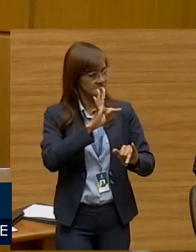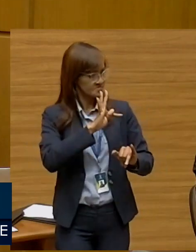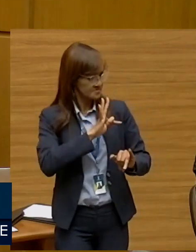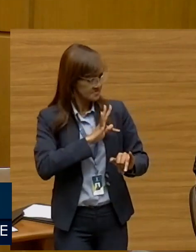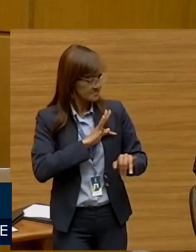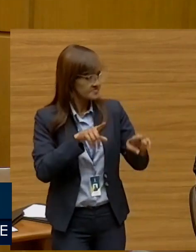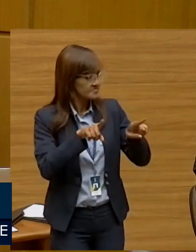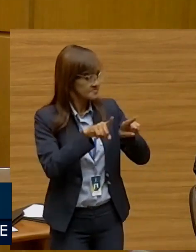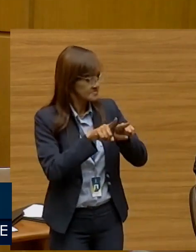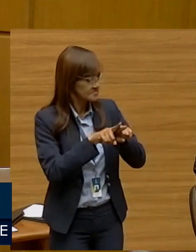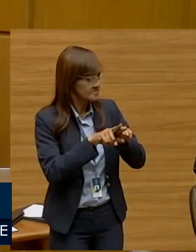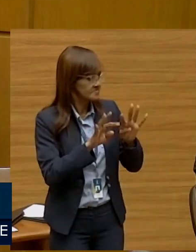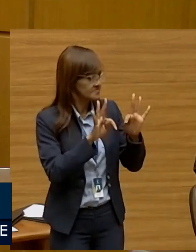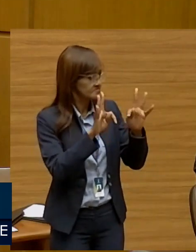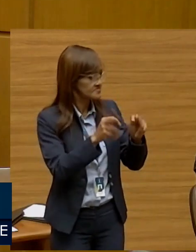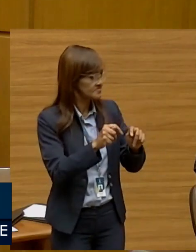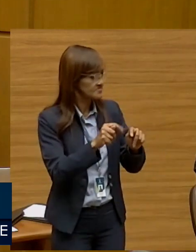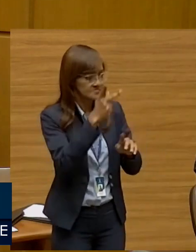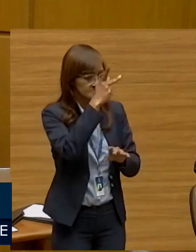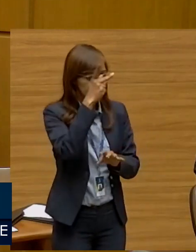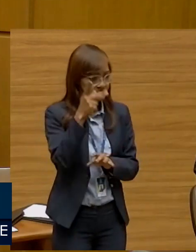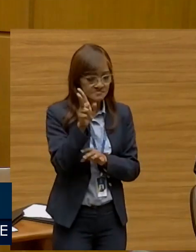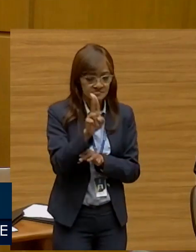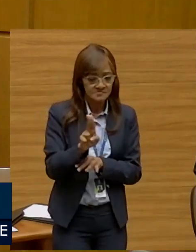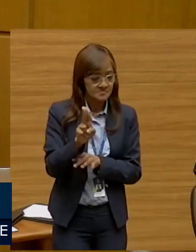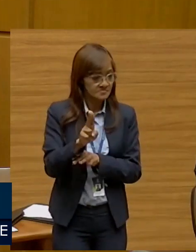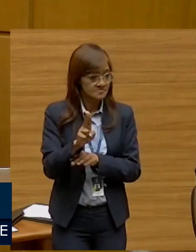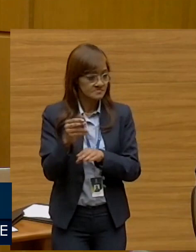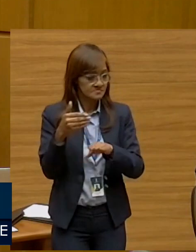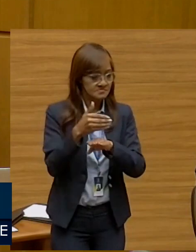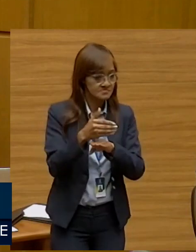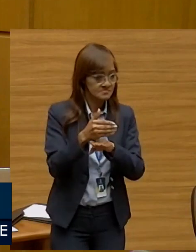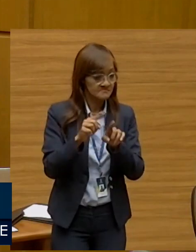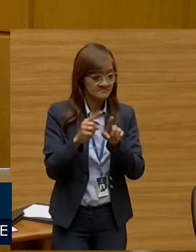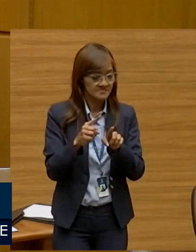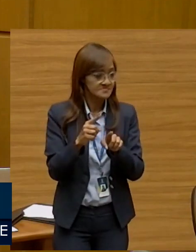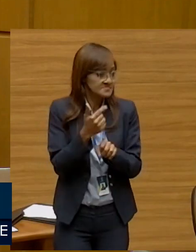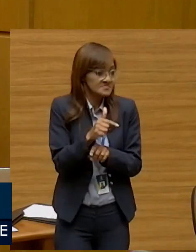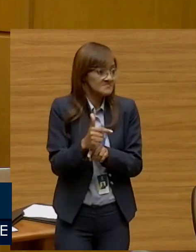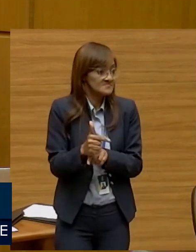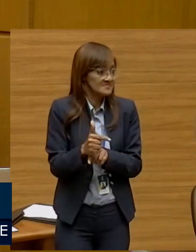científica aos usuários dos serviços que não têm o seu reconhecimento.